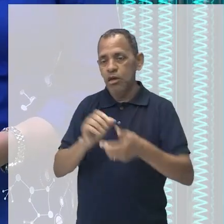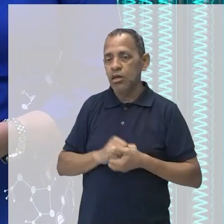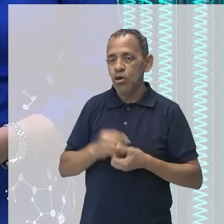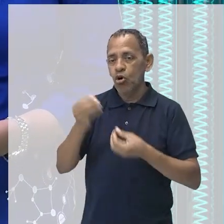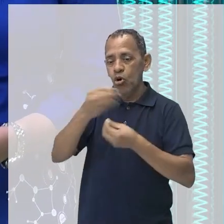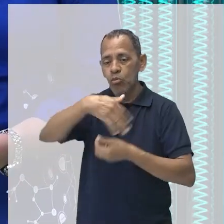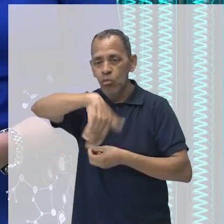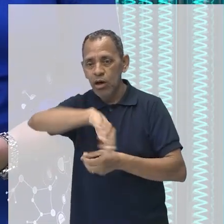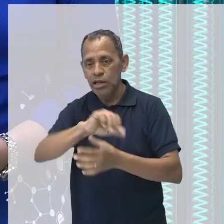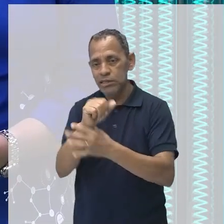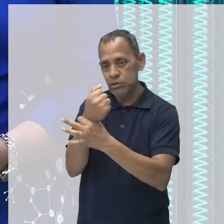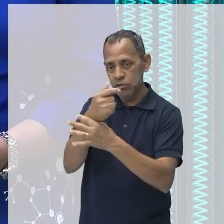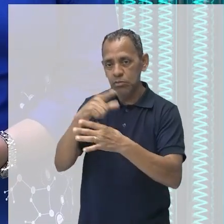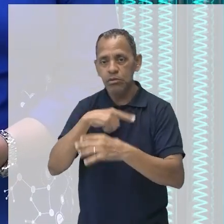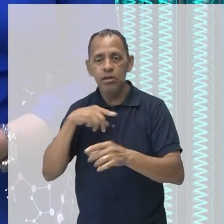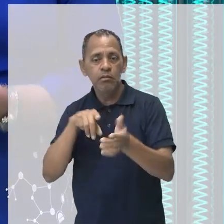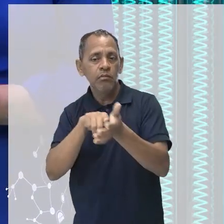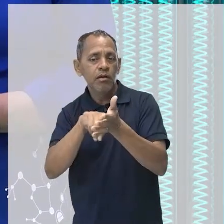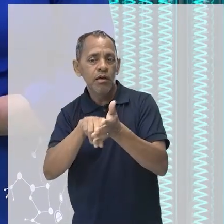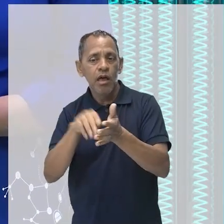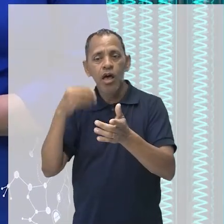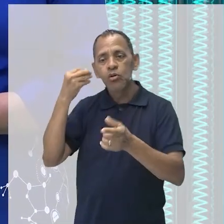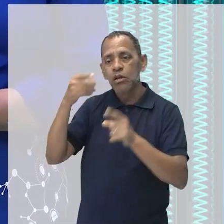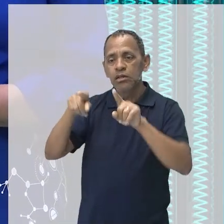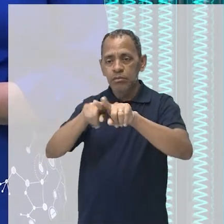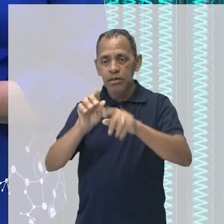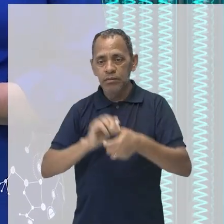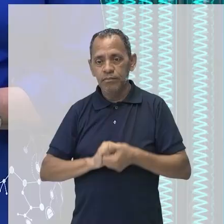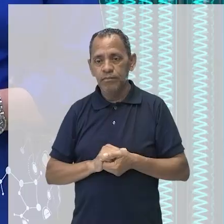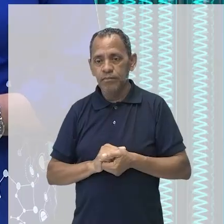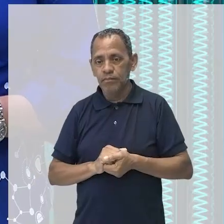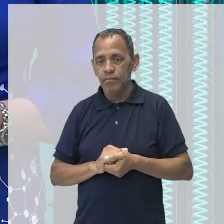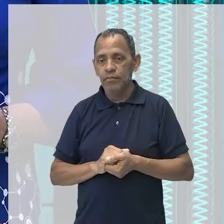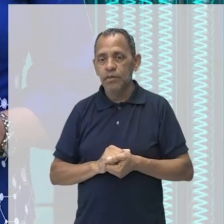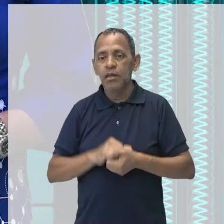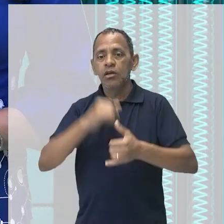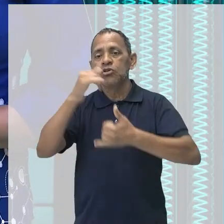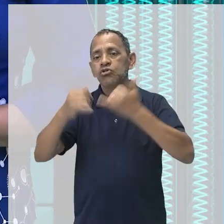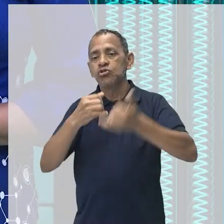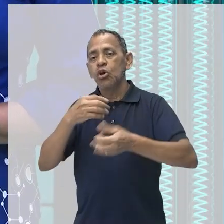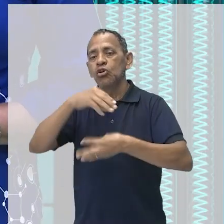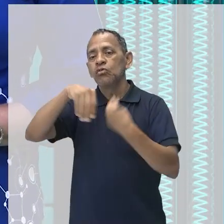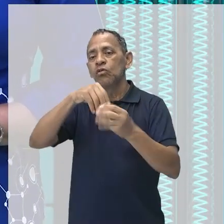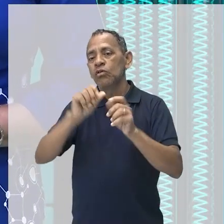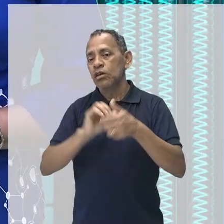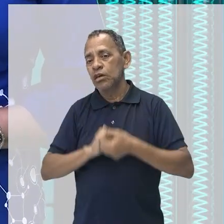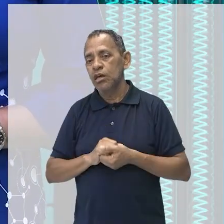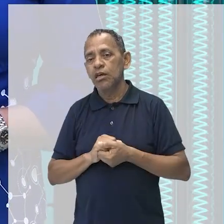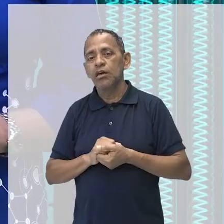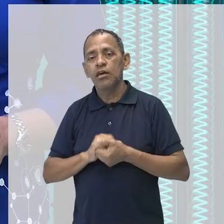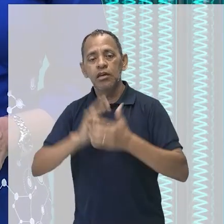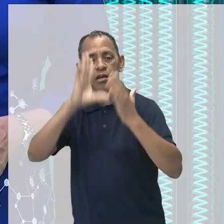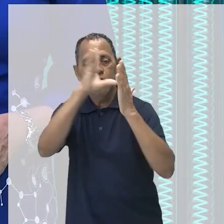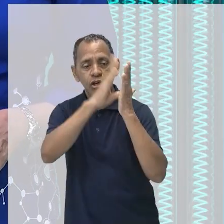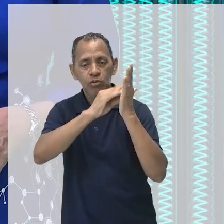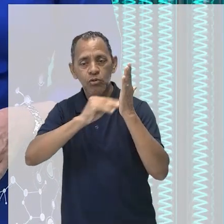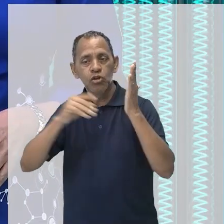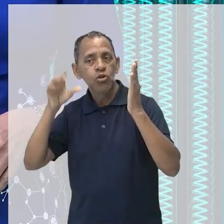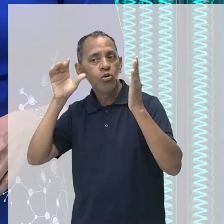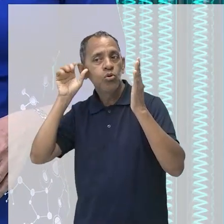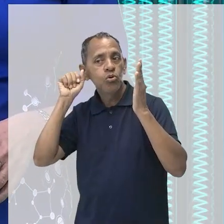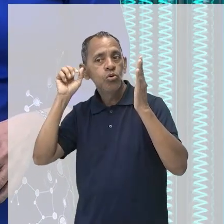seguro para a exploração. Por exemplo, jogos que envolvem a imitação de sons